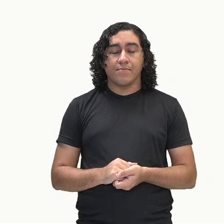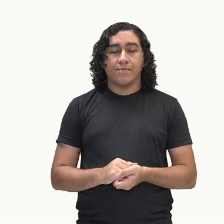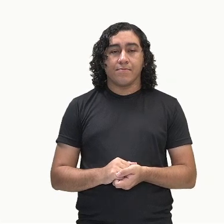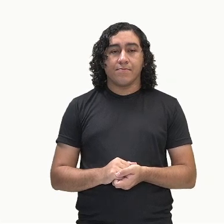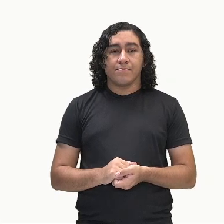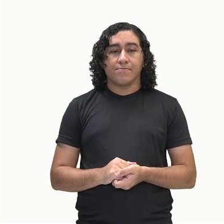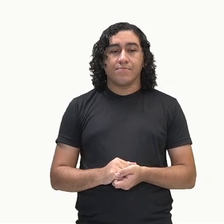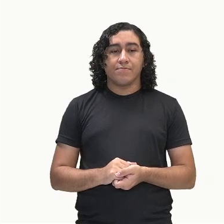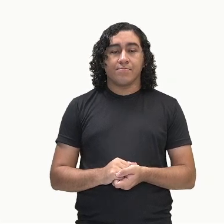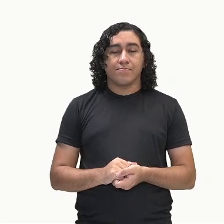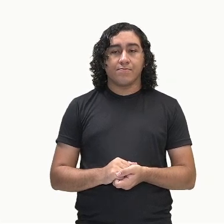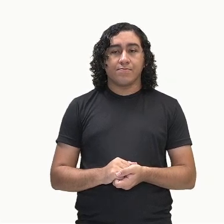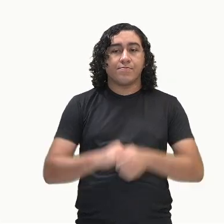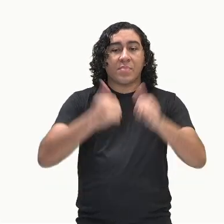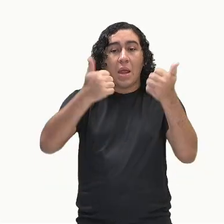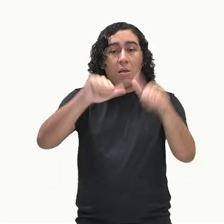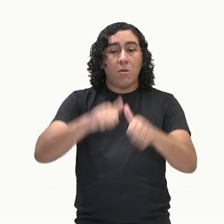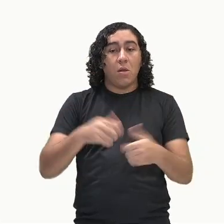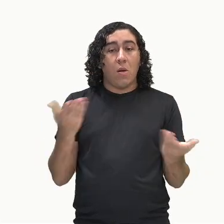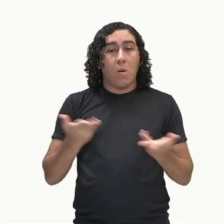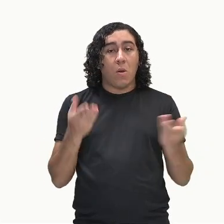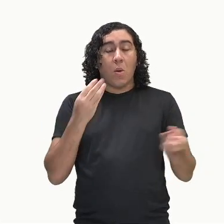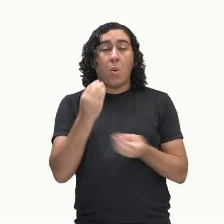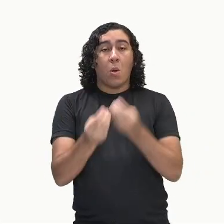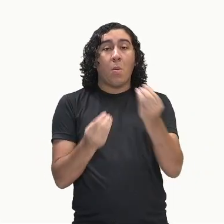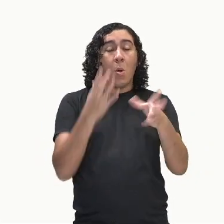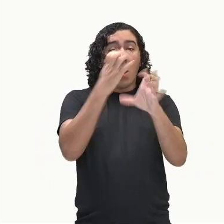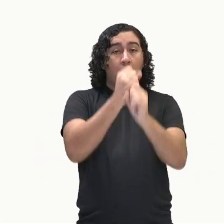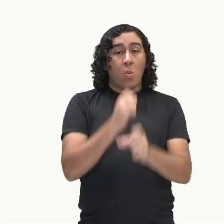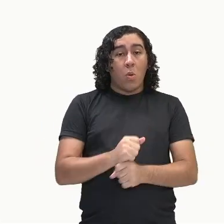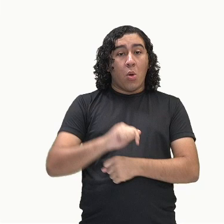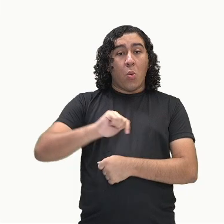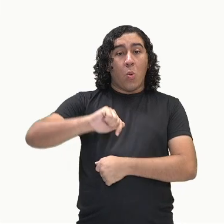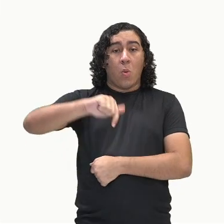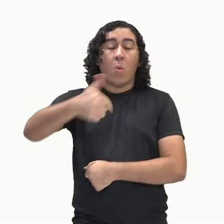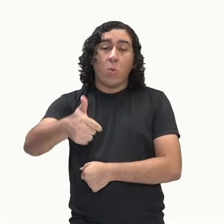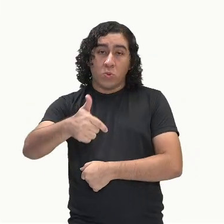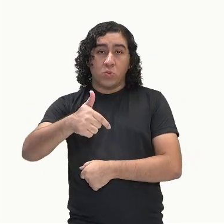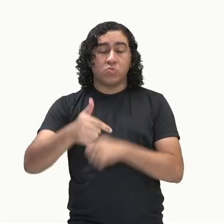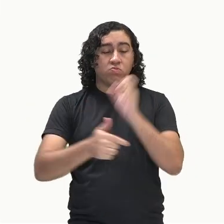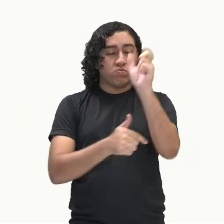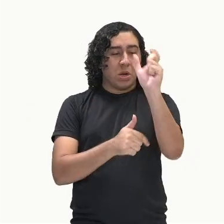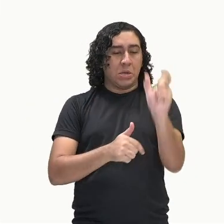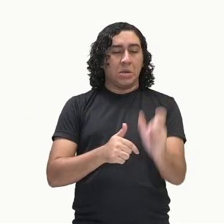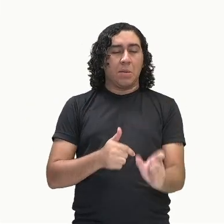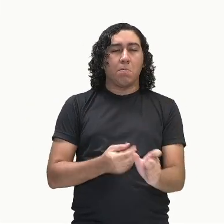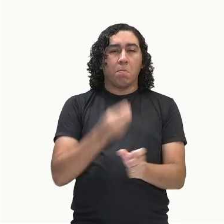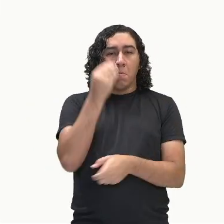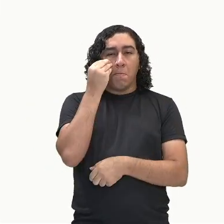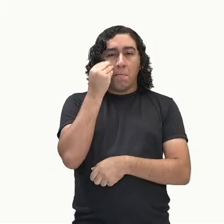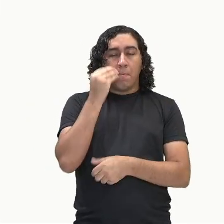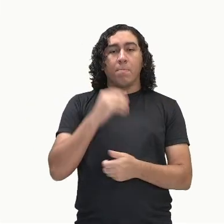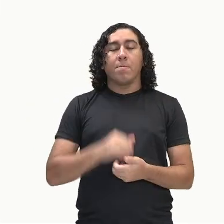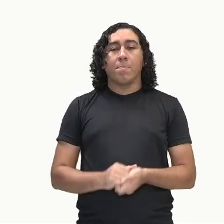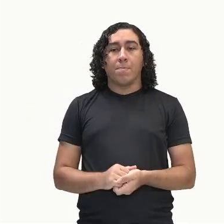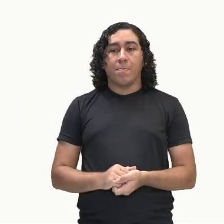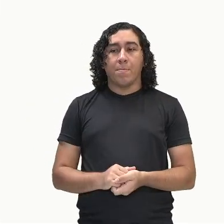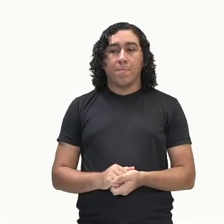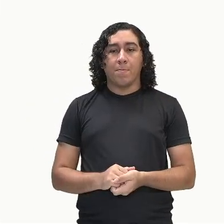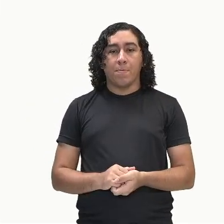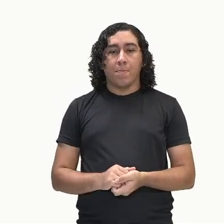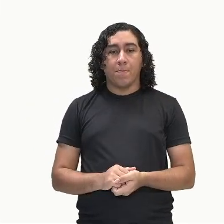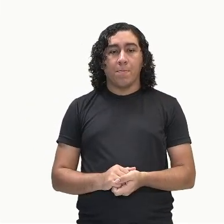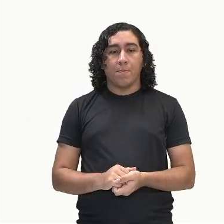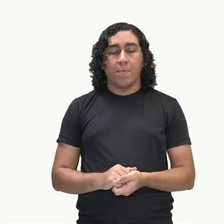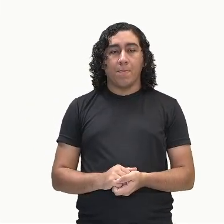como faremos para calcular qualquer outro termo, ok? Então veja, vamos supor